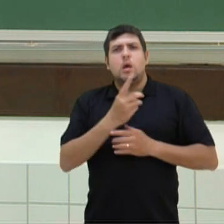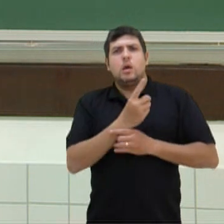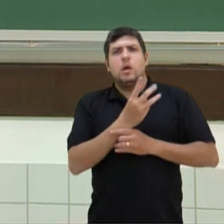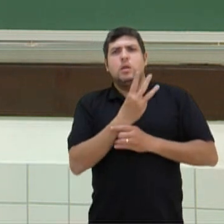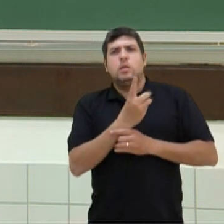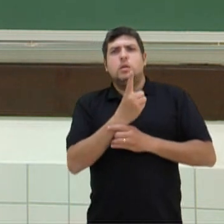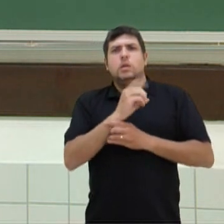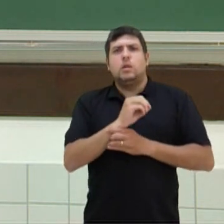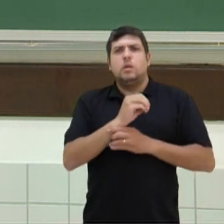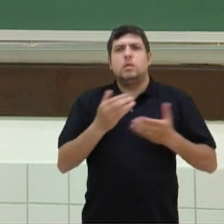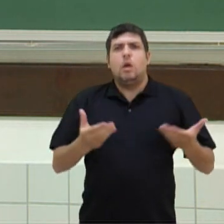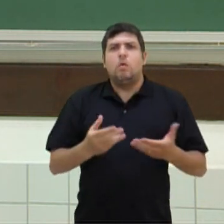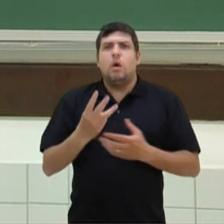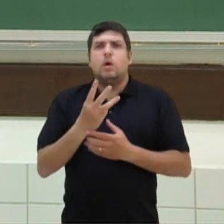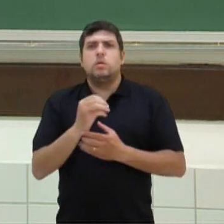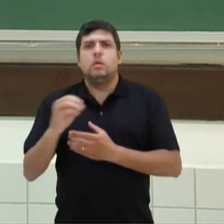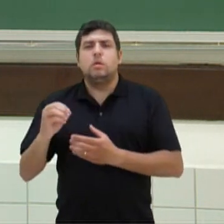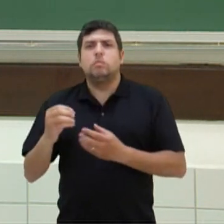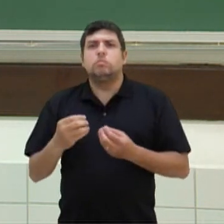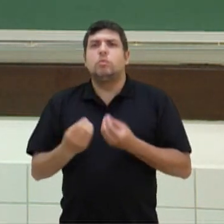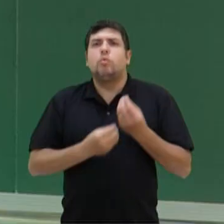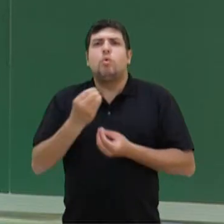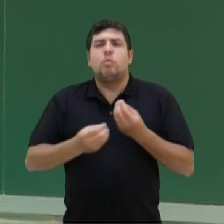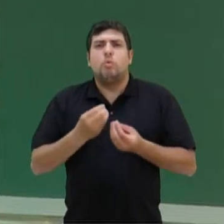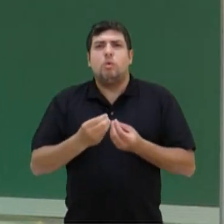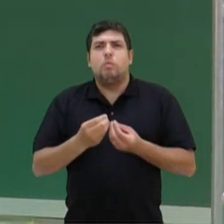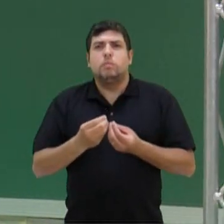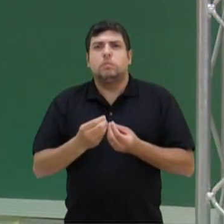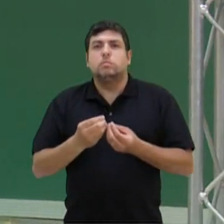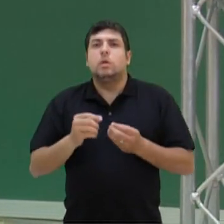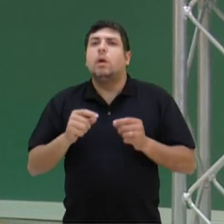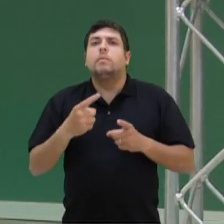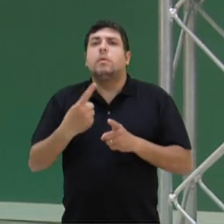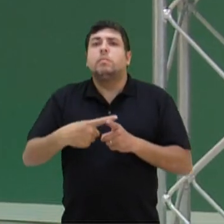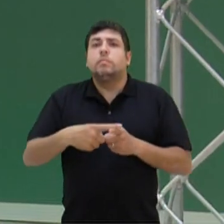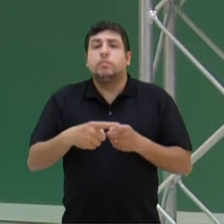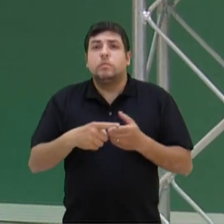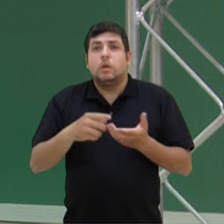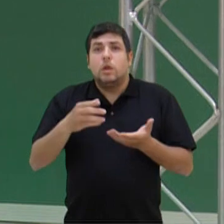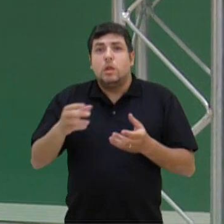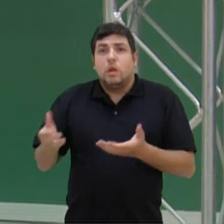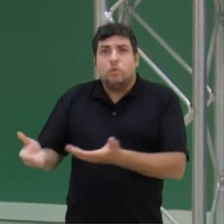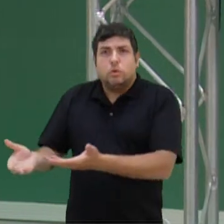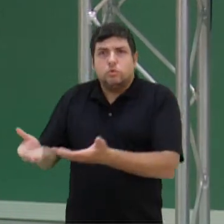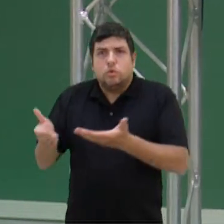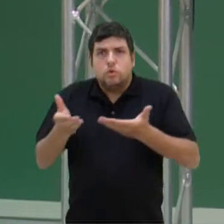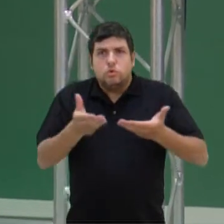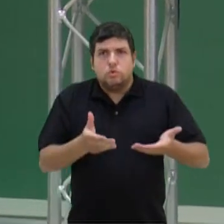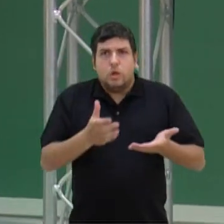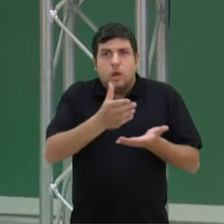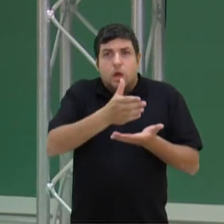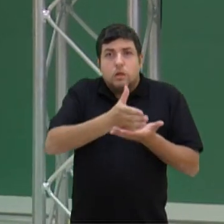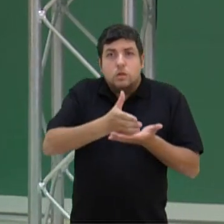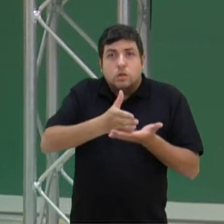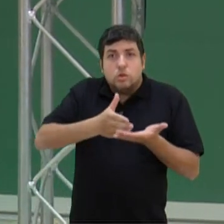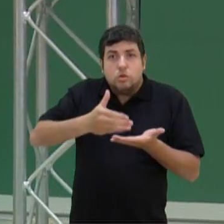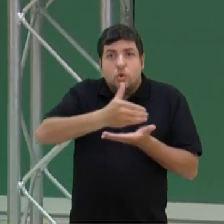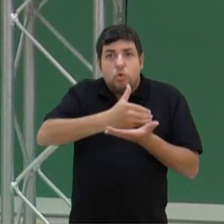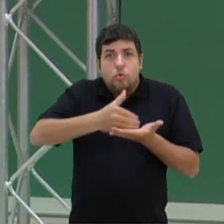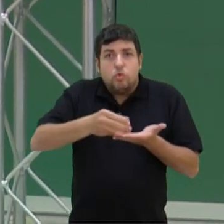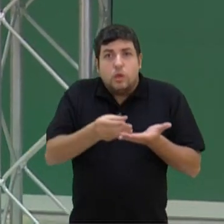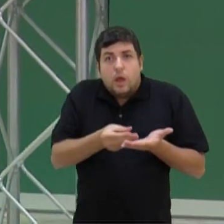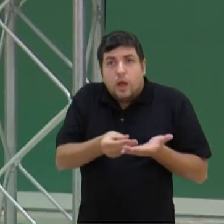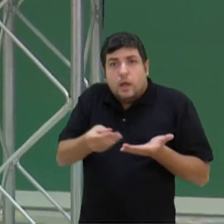bolo? Na hora que você vai tirar a massa da tigela, um pouquinho fica grudado lá dentro. Na hora que você vai tirar o bolo de dentro da forma, também